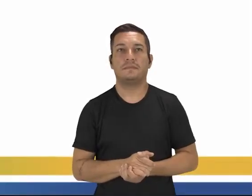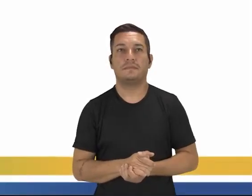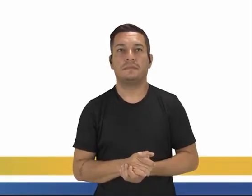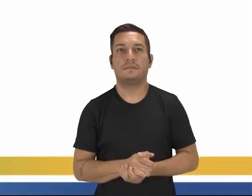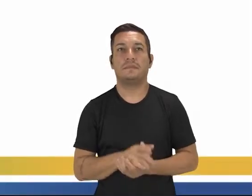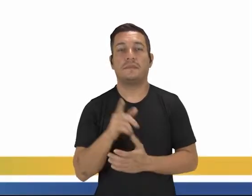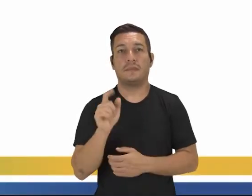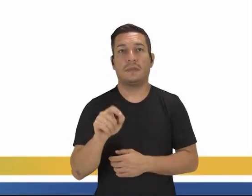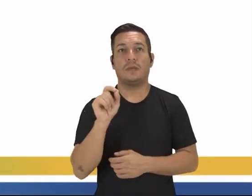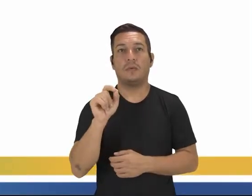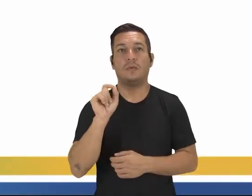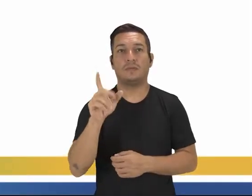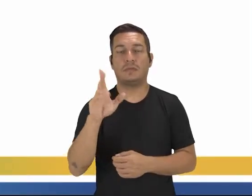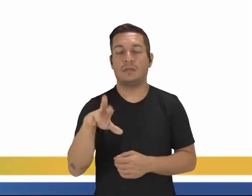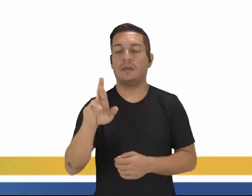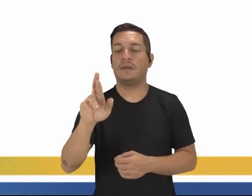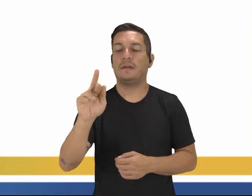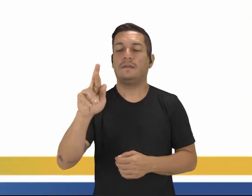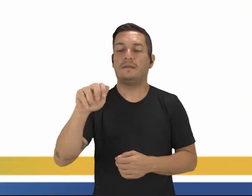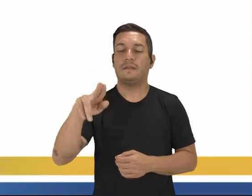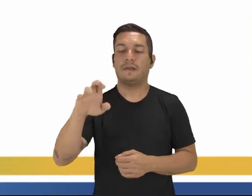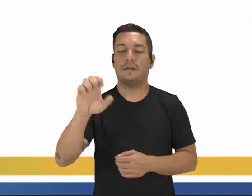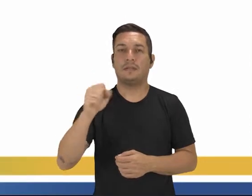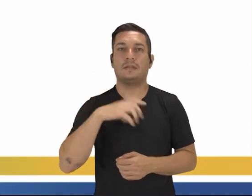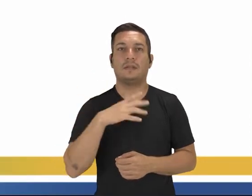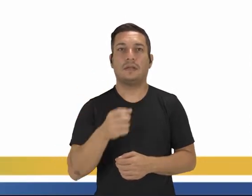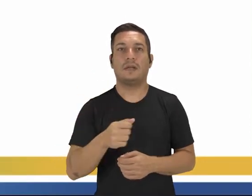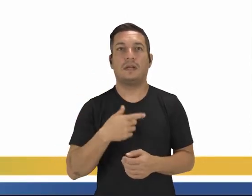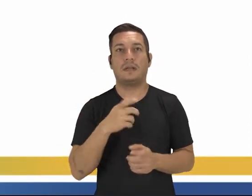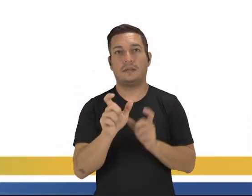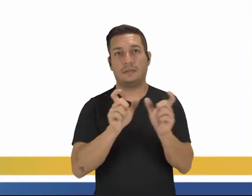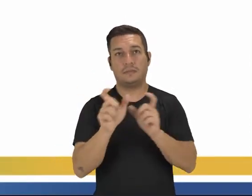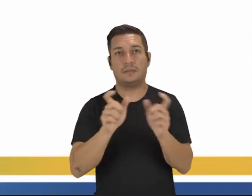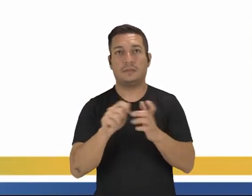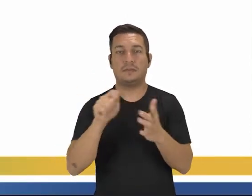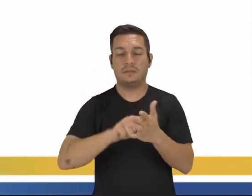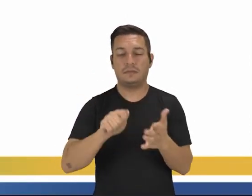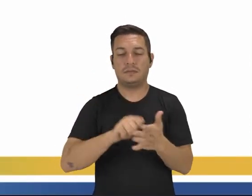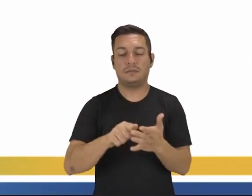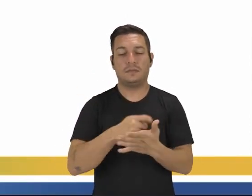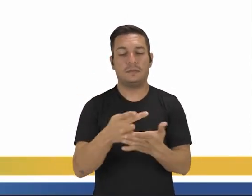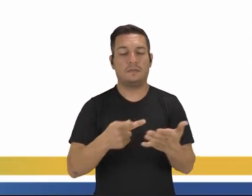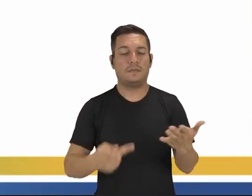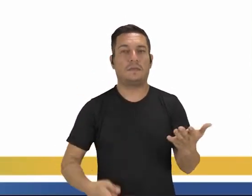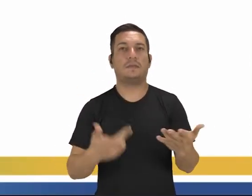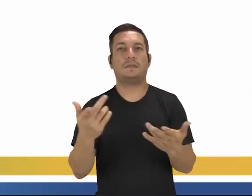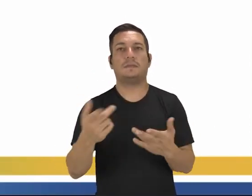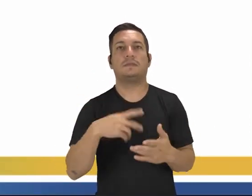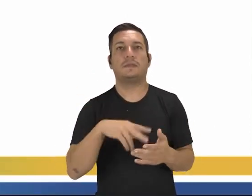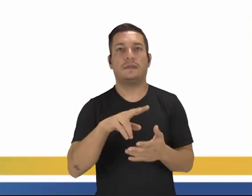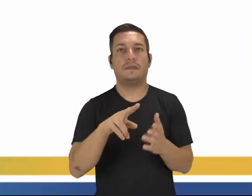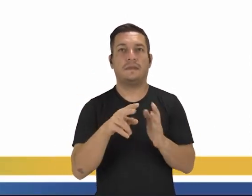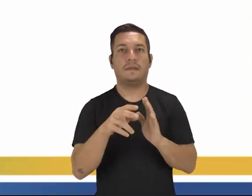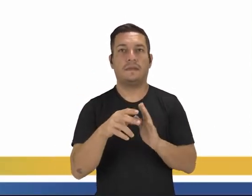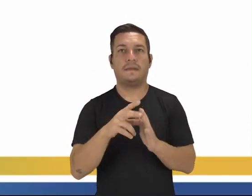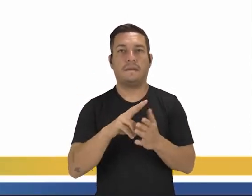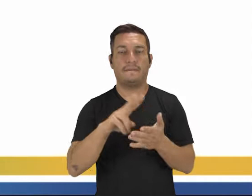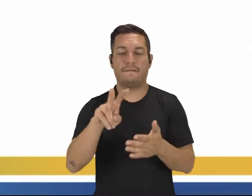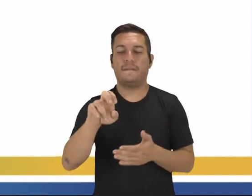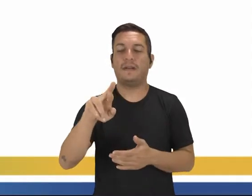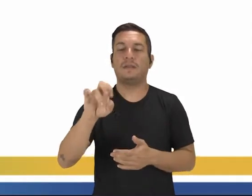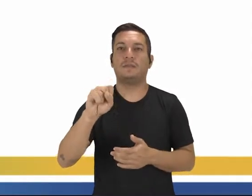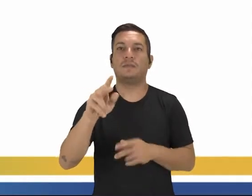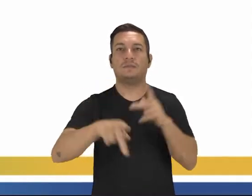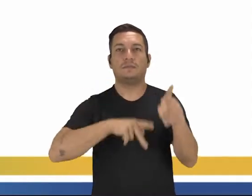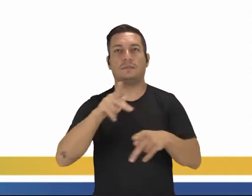refranes são expressões escritas em prosa ou em verso, populares e ingeniosas